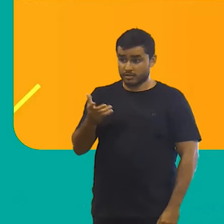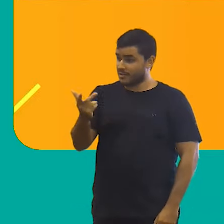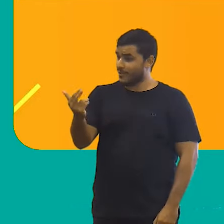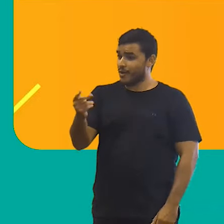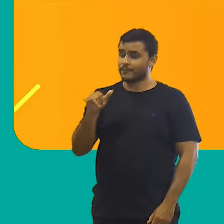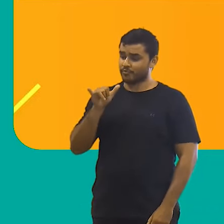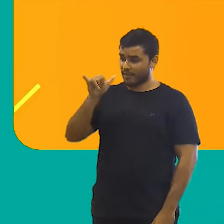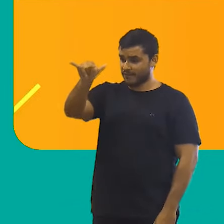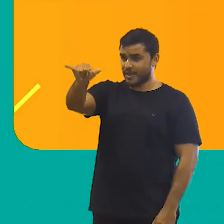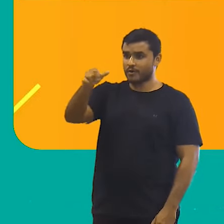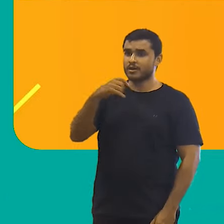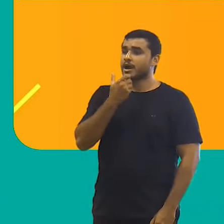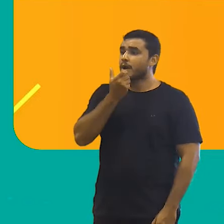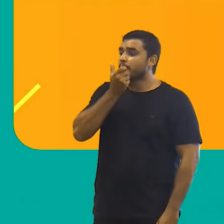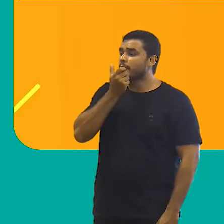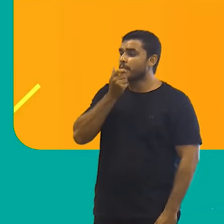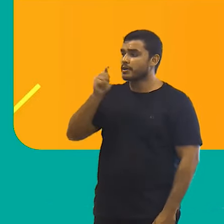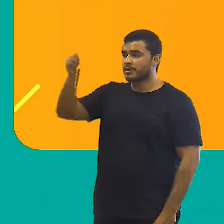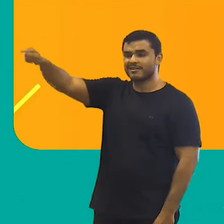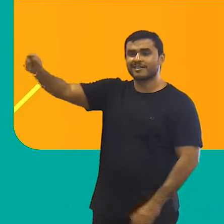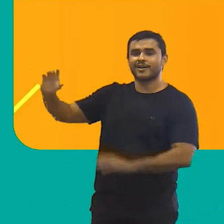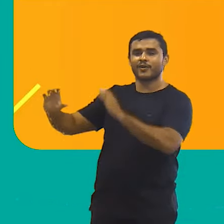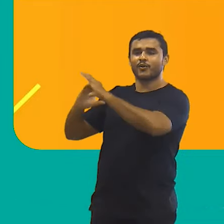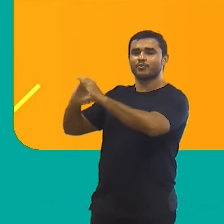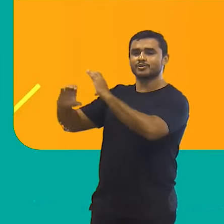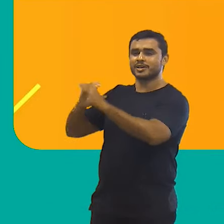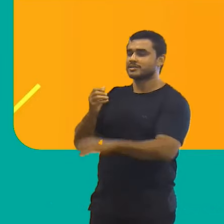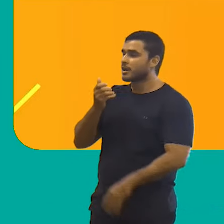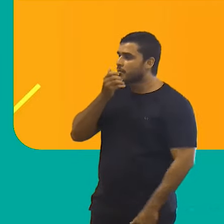no rádio se elas tiverem a mesma